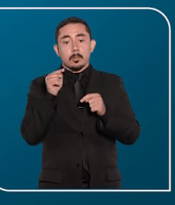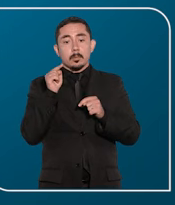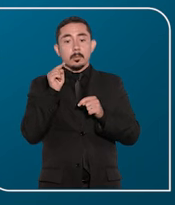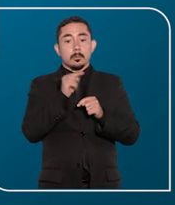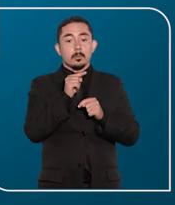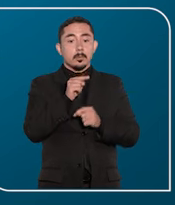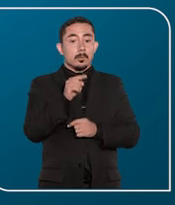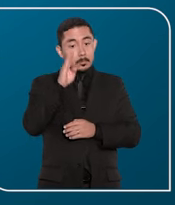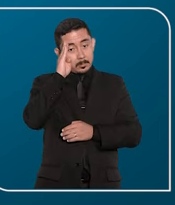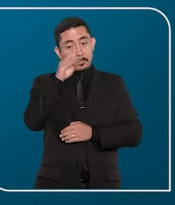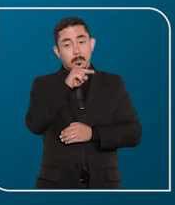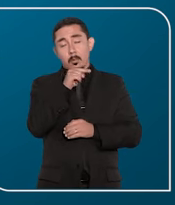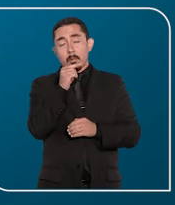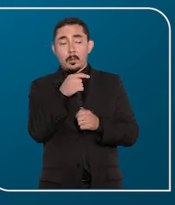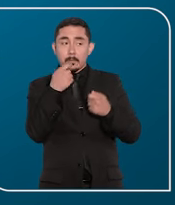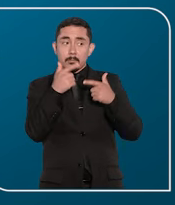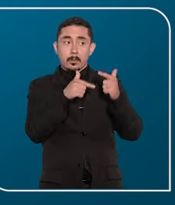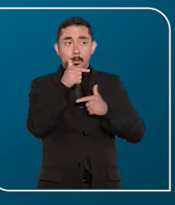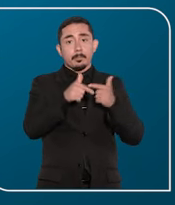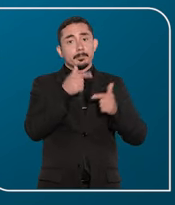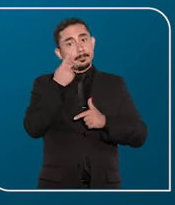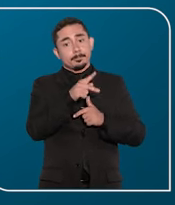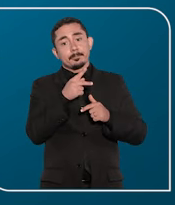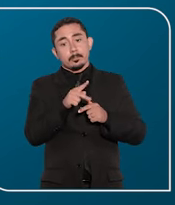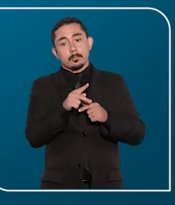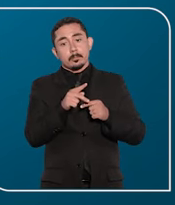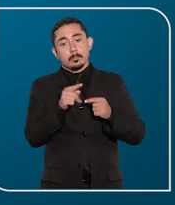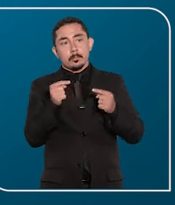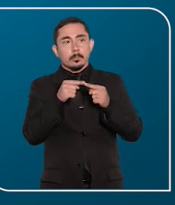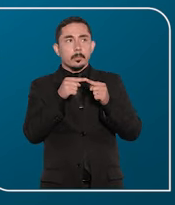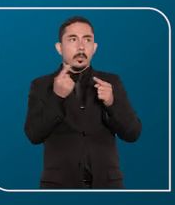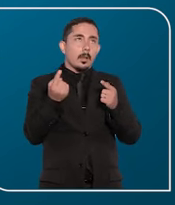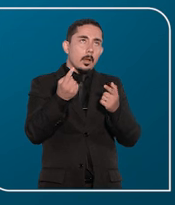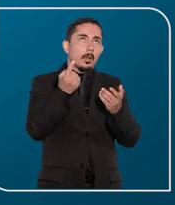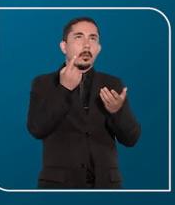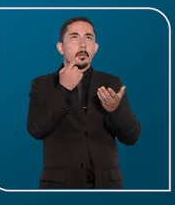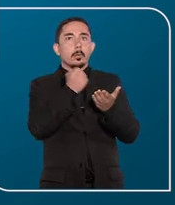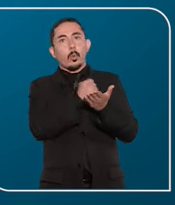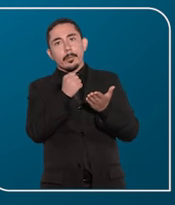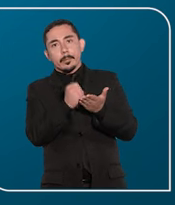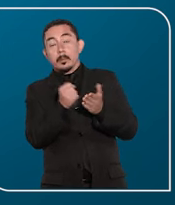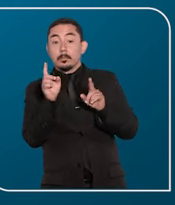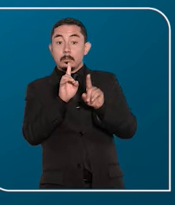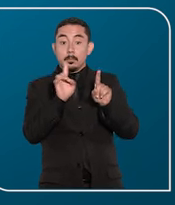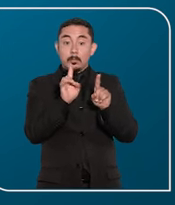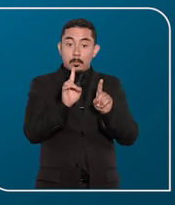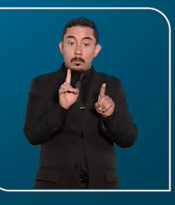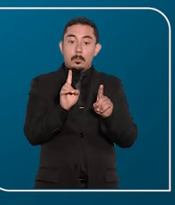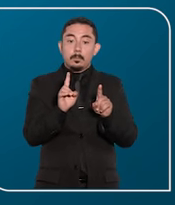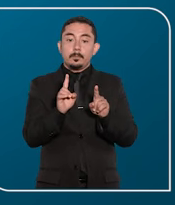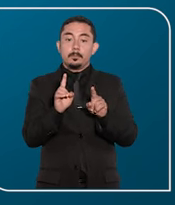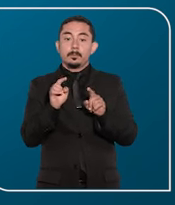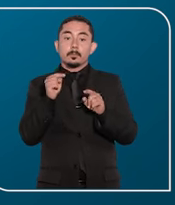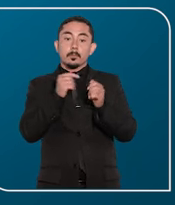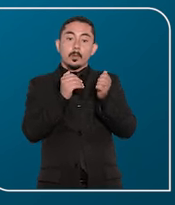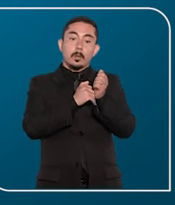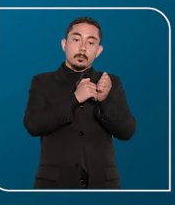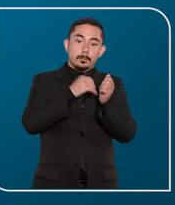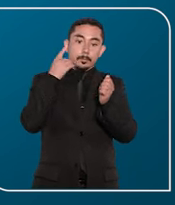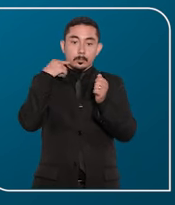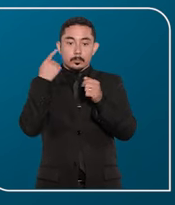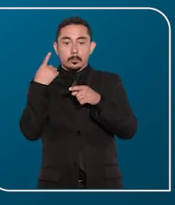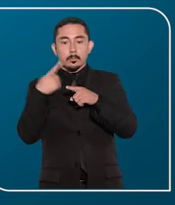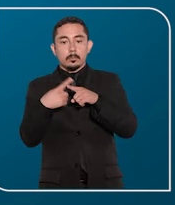à sua atuação profissional. Não é decorrente de uma cláusula de confidencialidade. Sigilo profissional é porque tudo